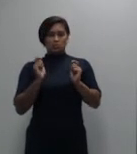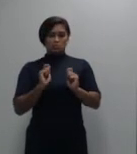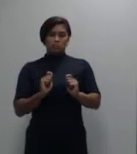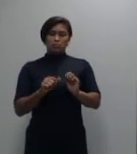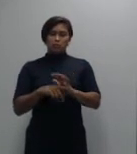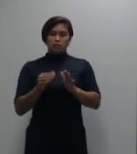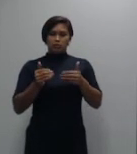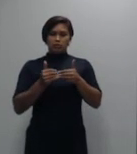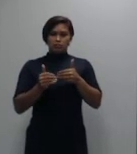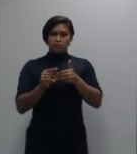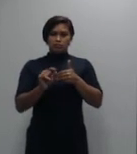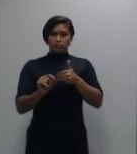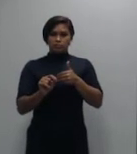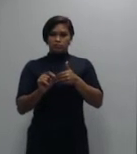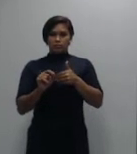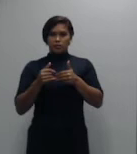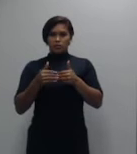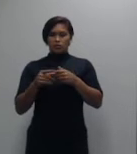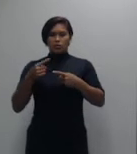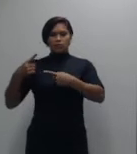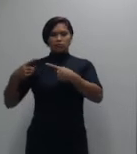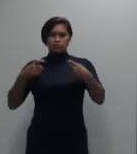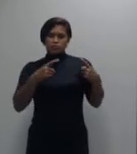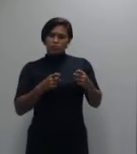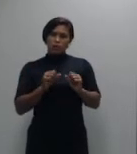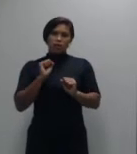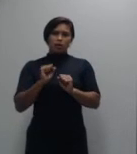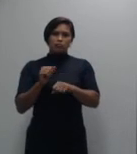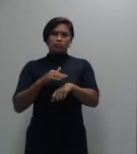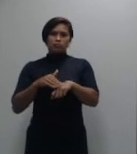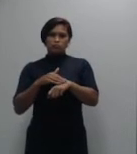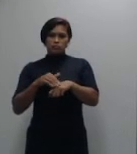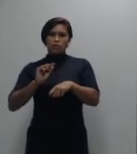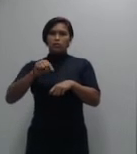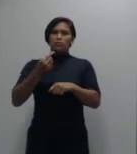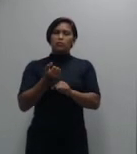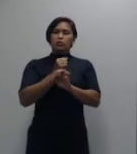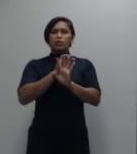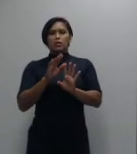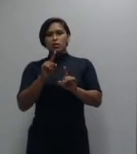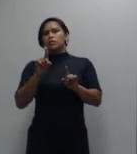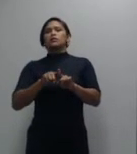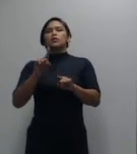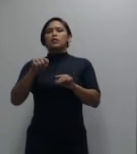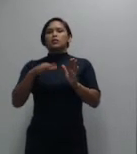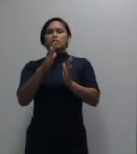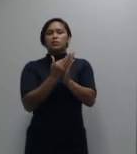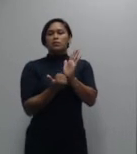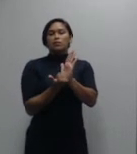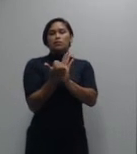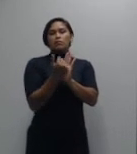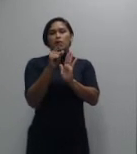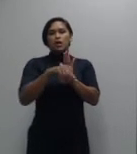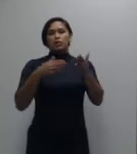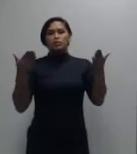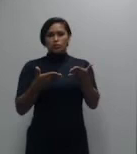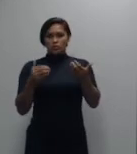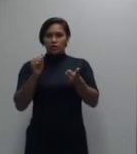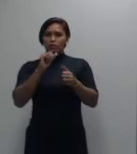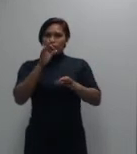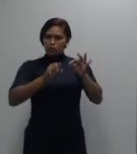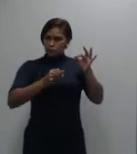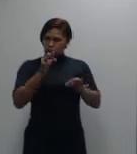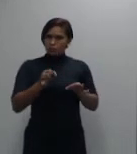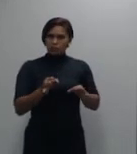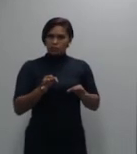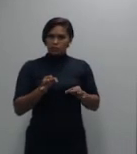durante o debate se puder depois esclarecer esses embargos declaração já foram ajudar